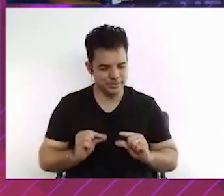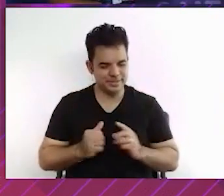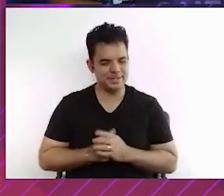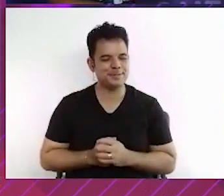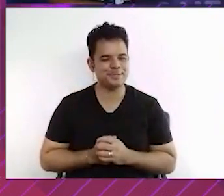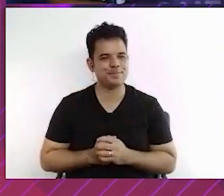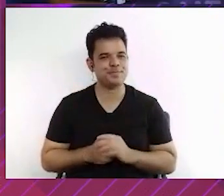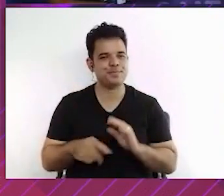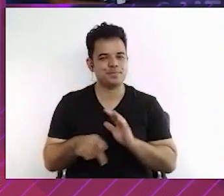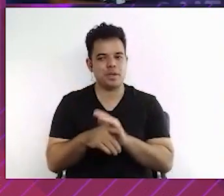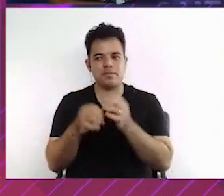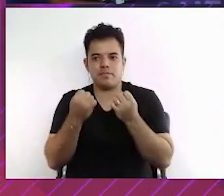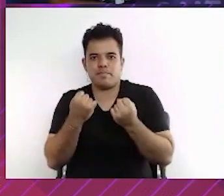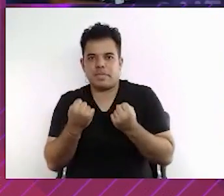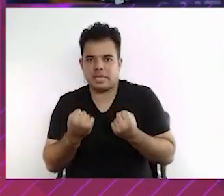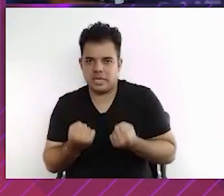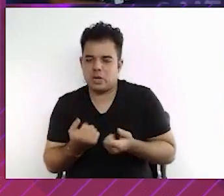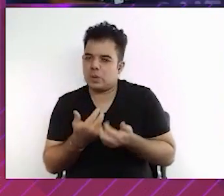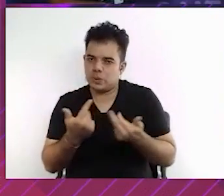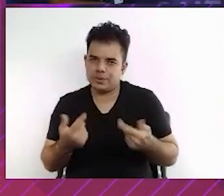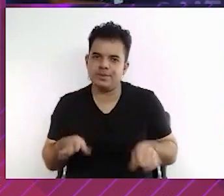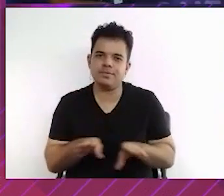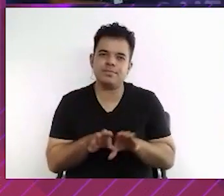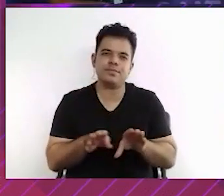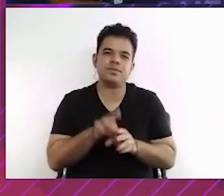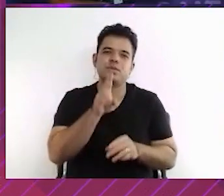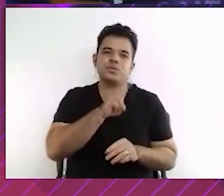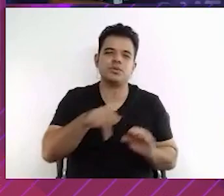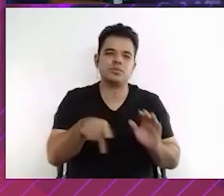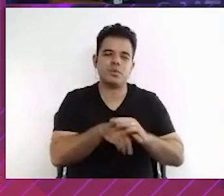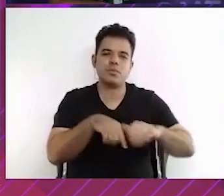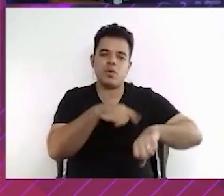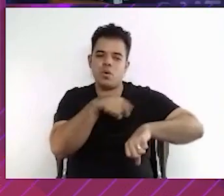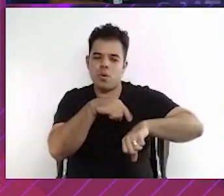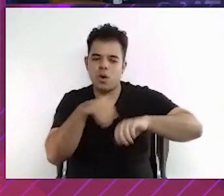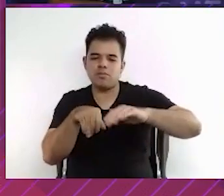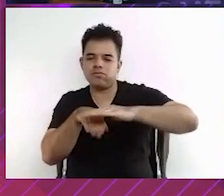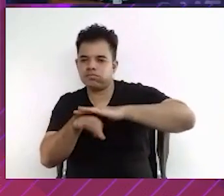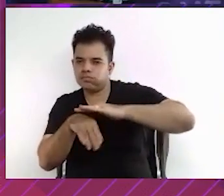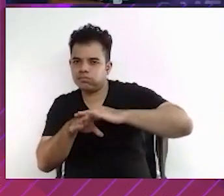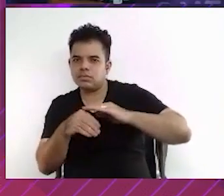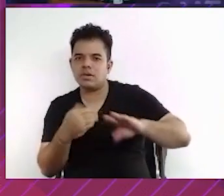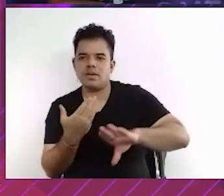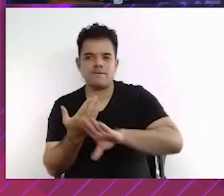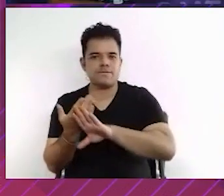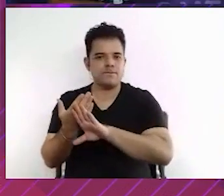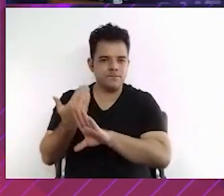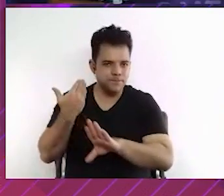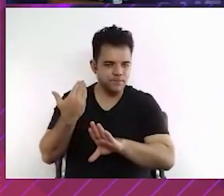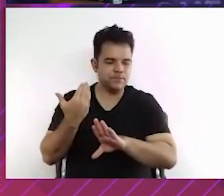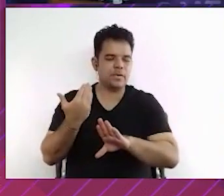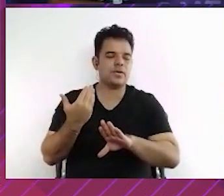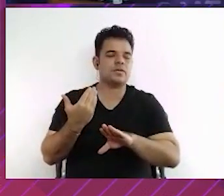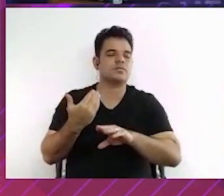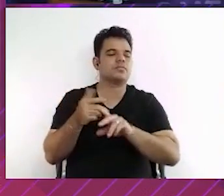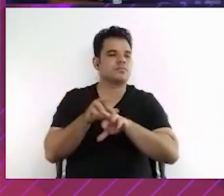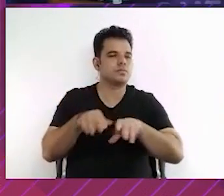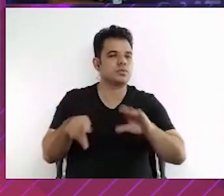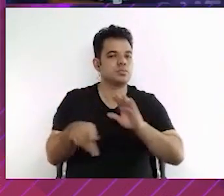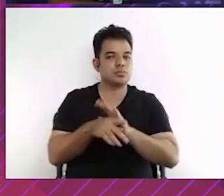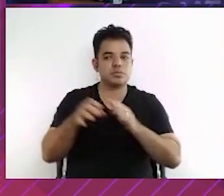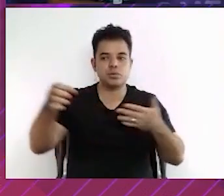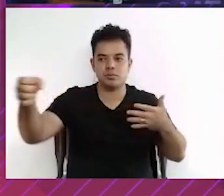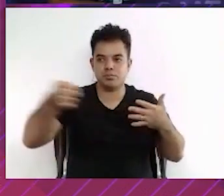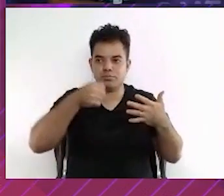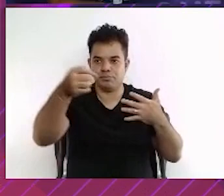os pesos, né? Que aqui, no caso, eu estou usando o peso de banco de horas, ausências e plantões, para a gente poder alocar